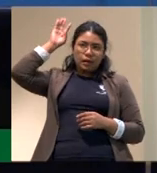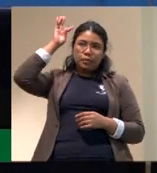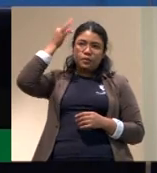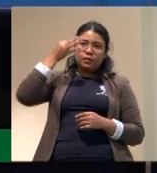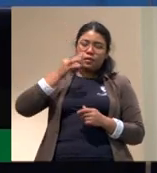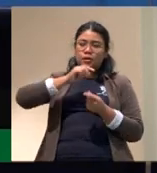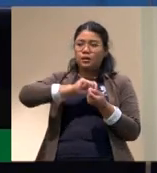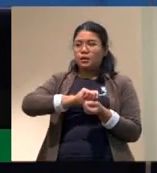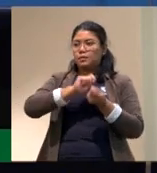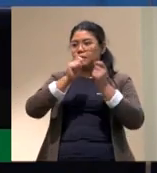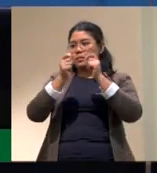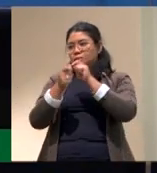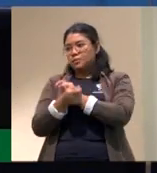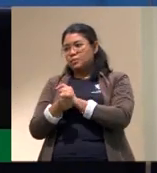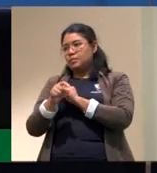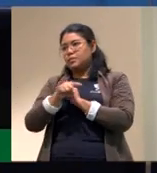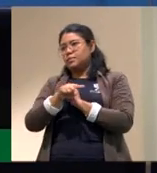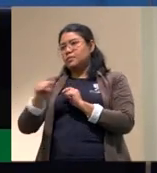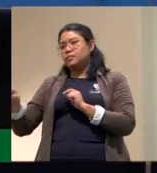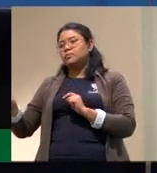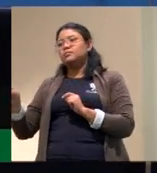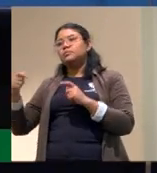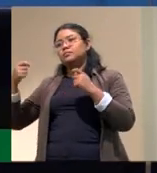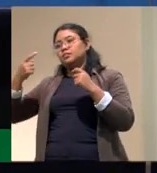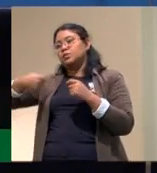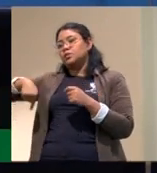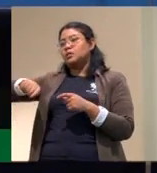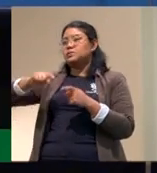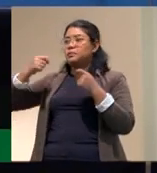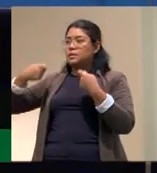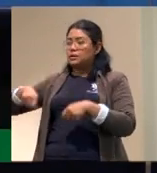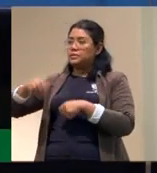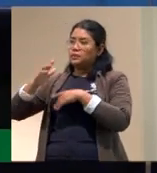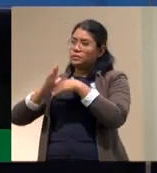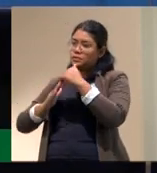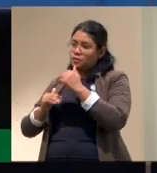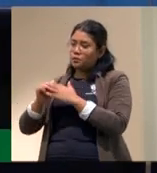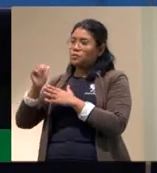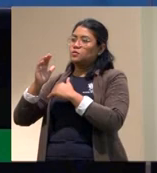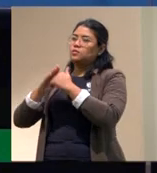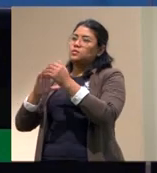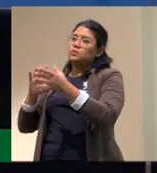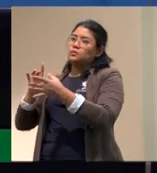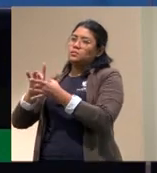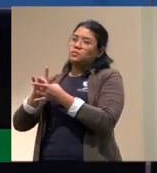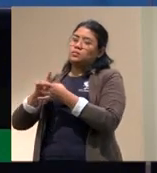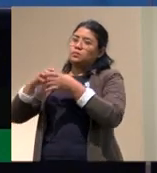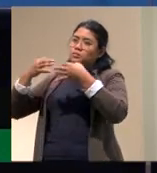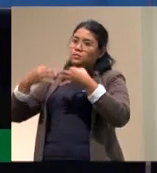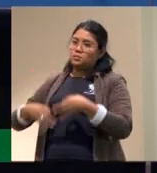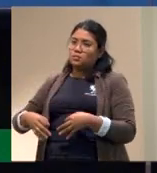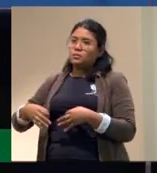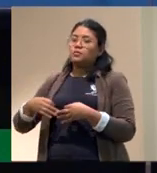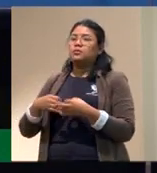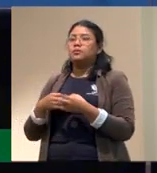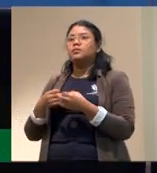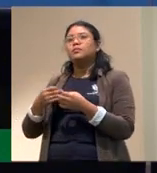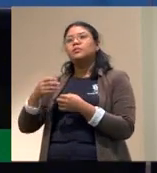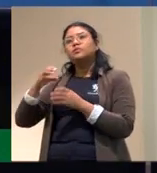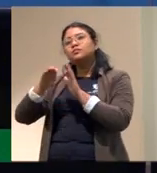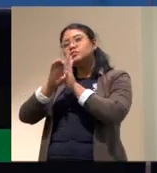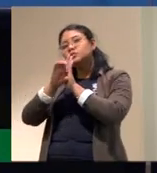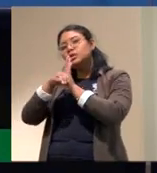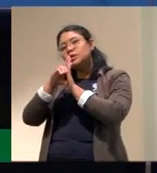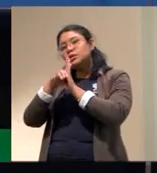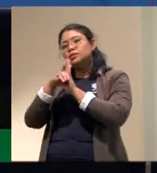que eu acho que é isso que a gente precisa construir, essa ponte entre uma afirmação conceitual, né, e o que, que isso